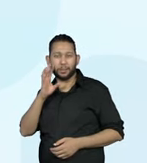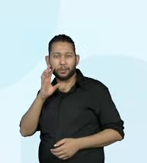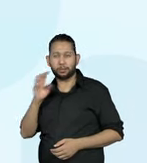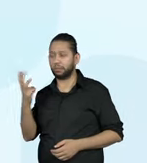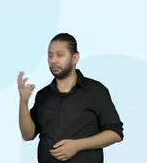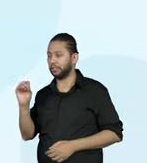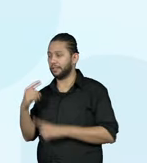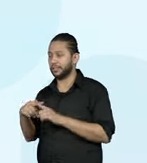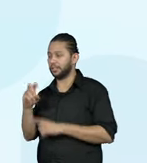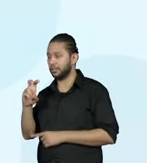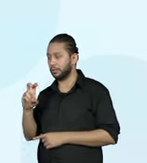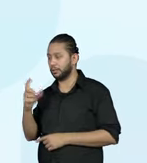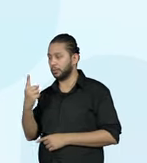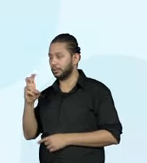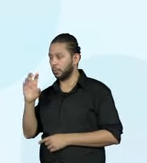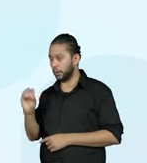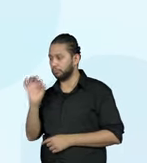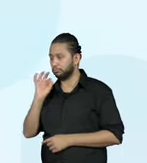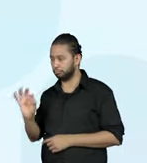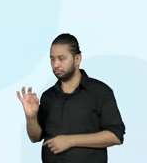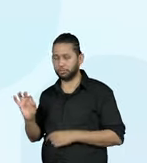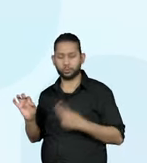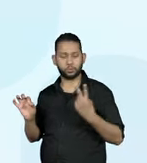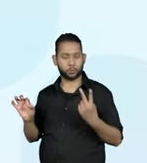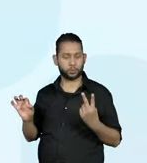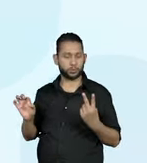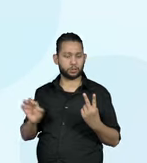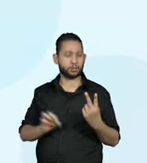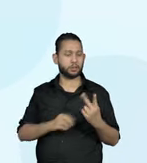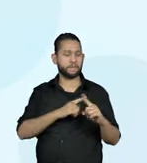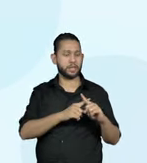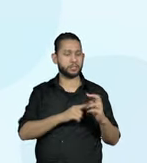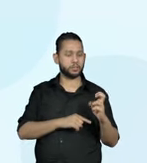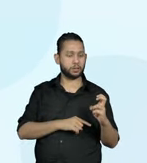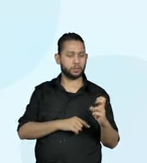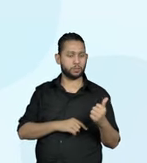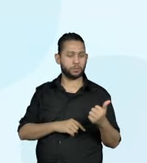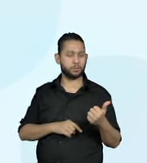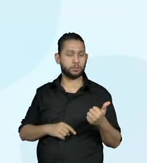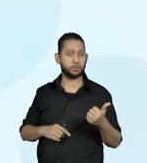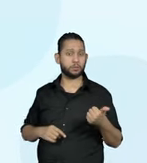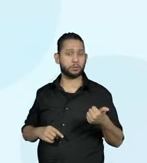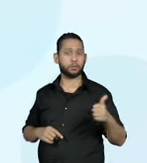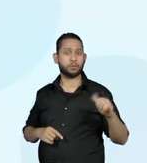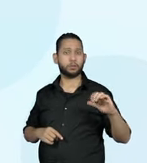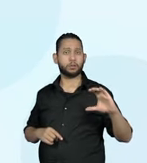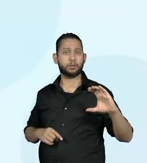eu só preciso fazer de 2 vezes 5. E aí tá fácil, porque 2 vezes 5 é igual a